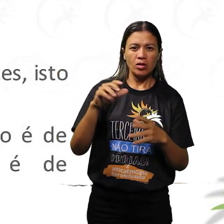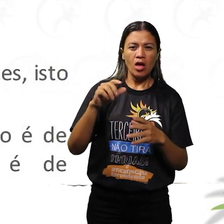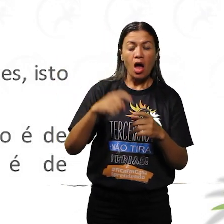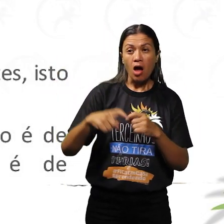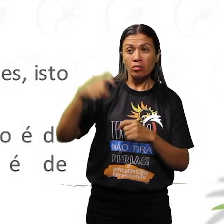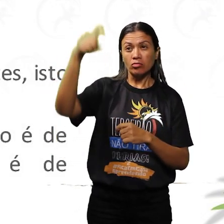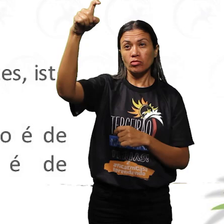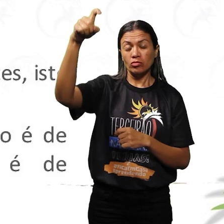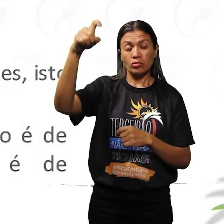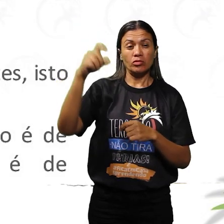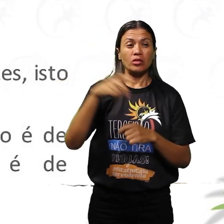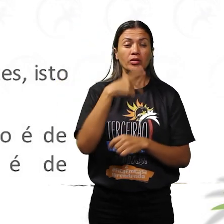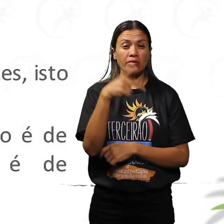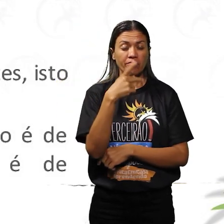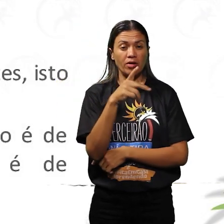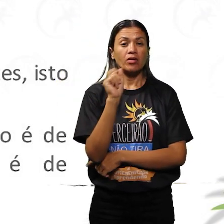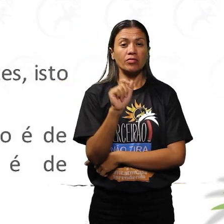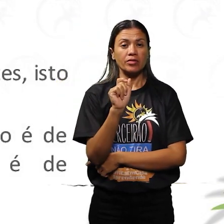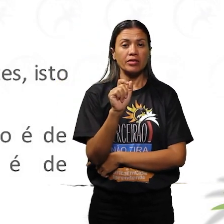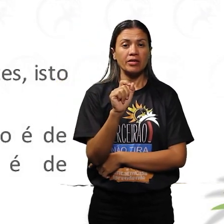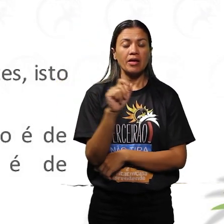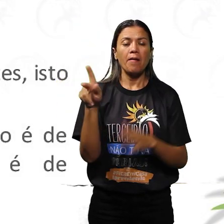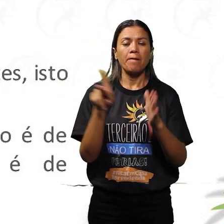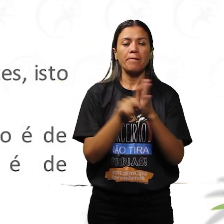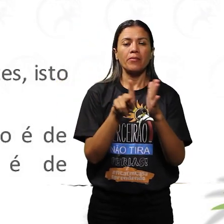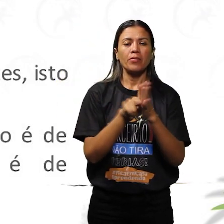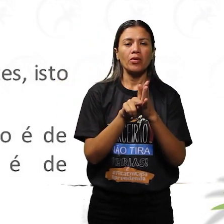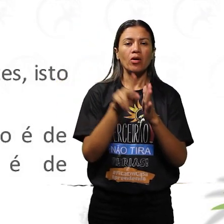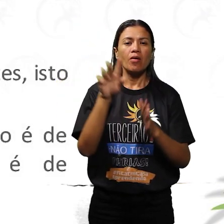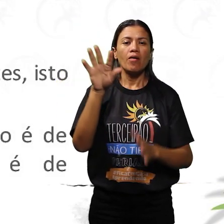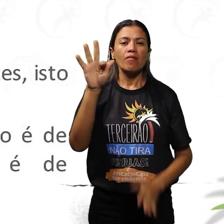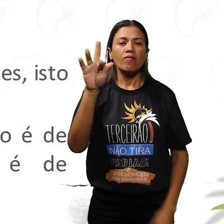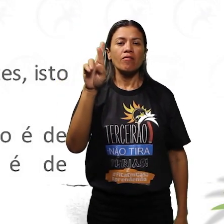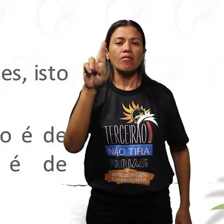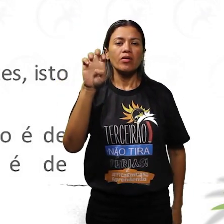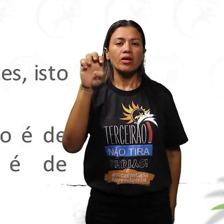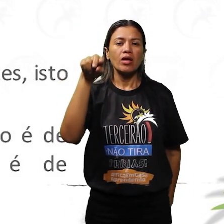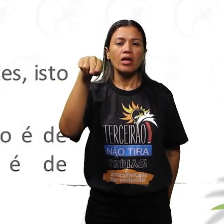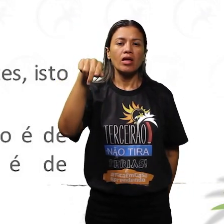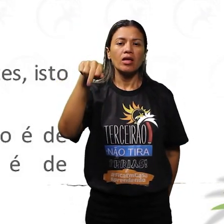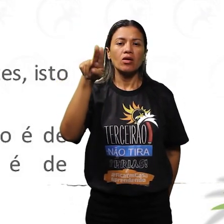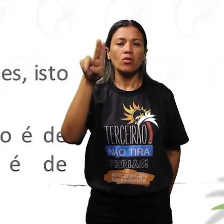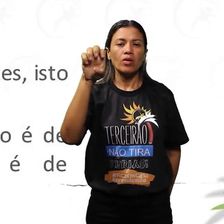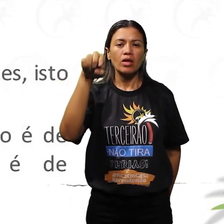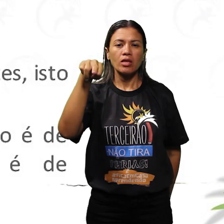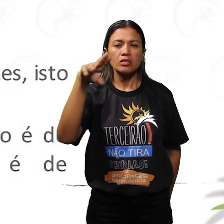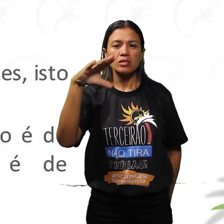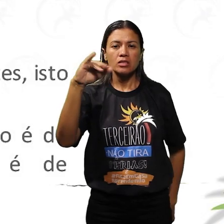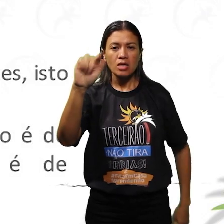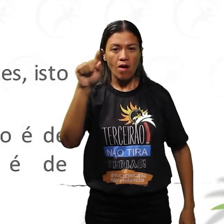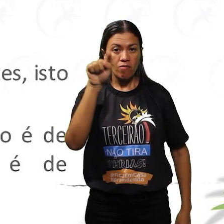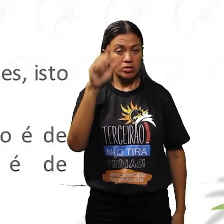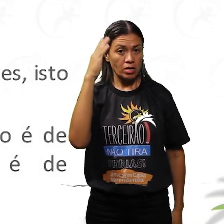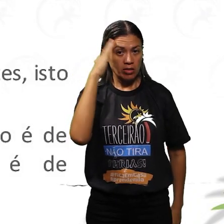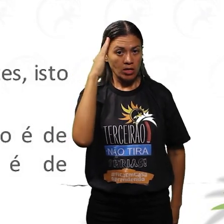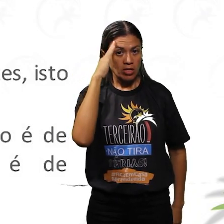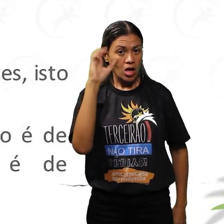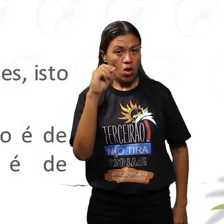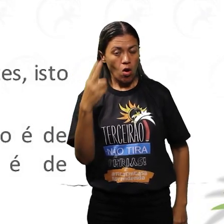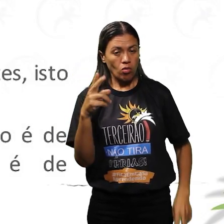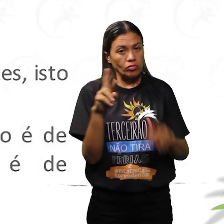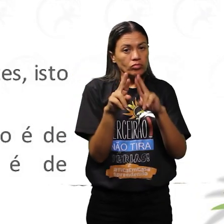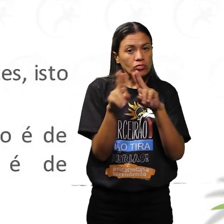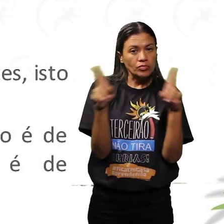aqui fisicamente, vamos dizer assim, ela se refere à frequência do som. É você compreender ou